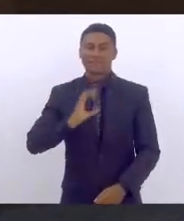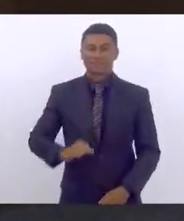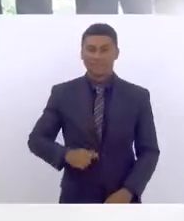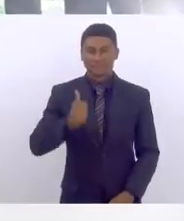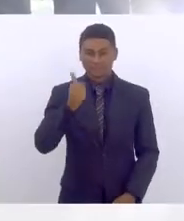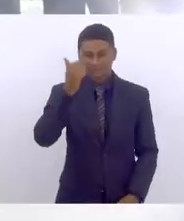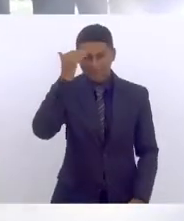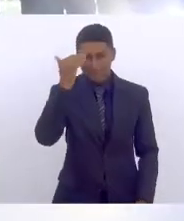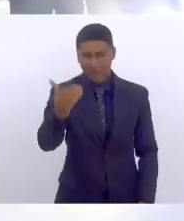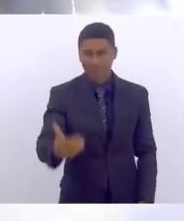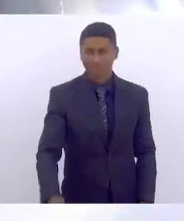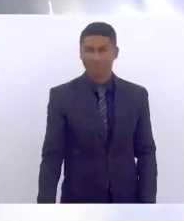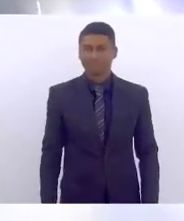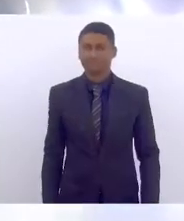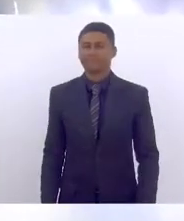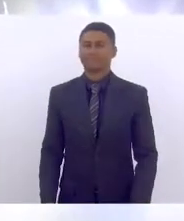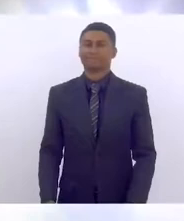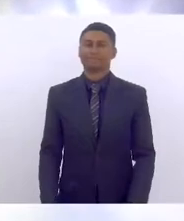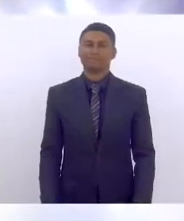Obrigada.